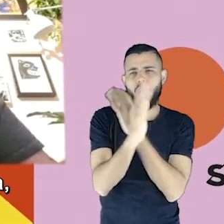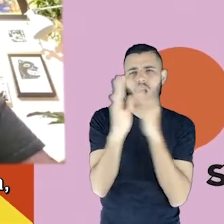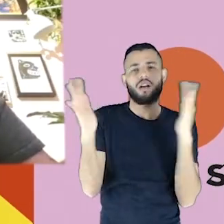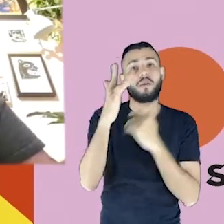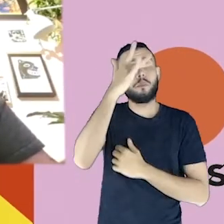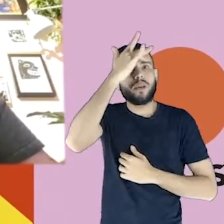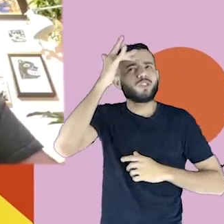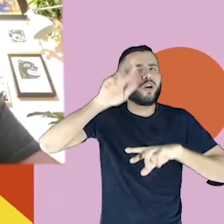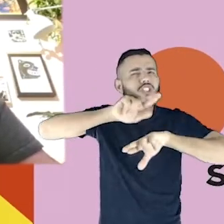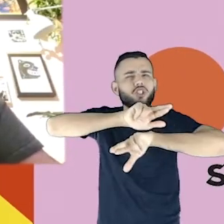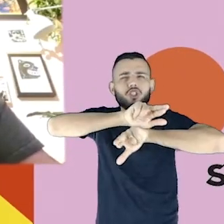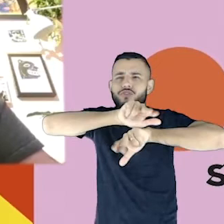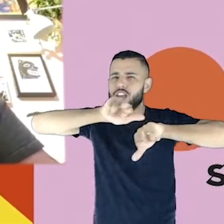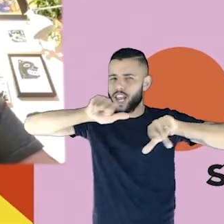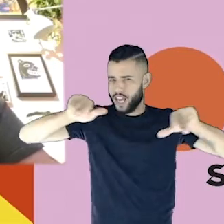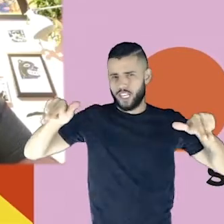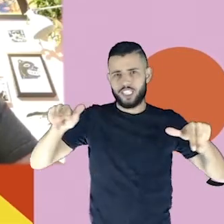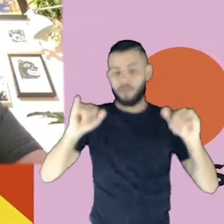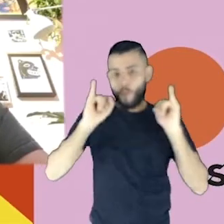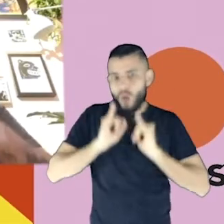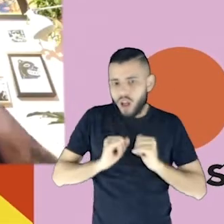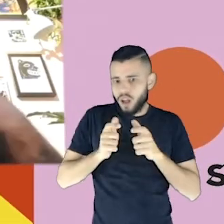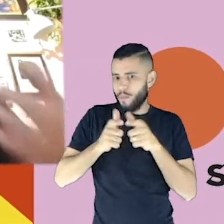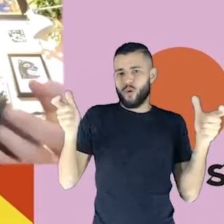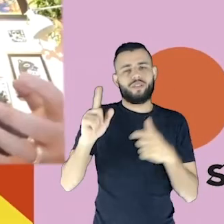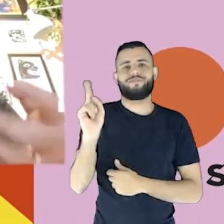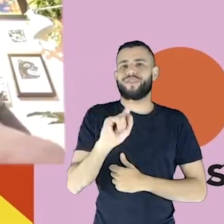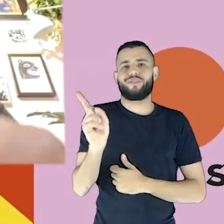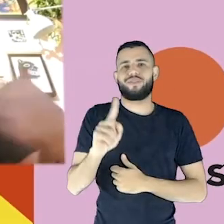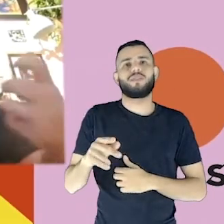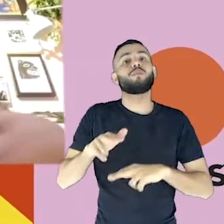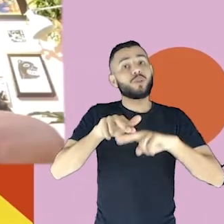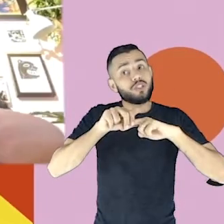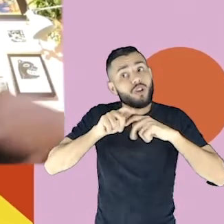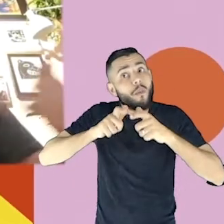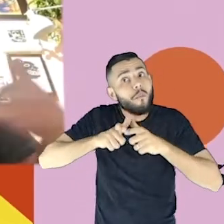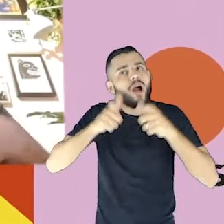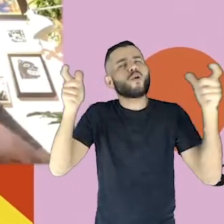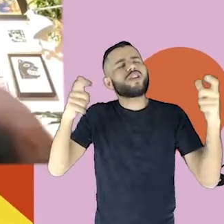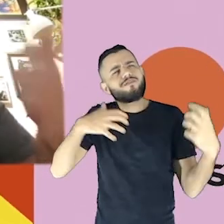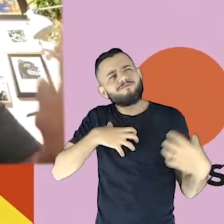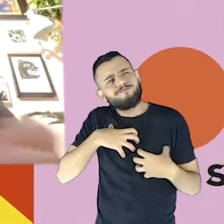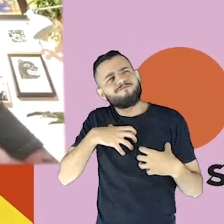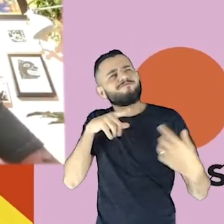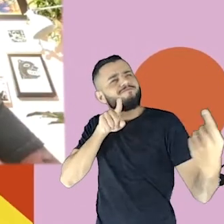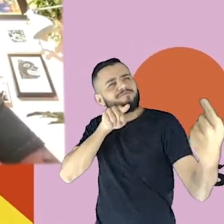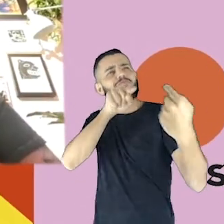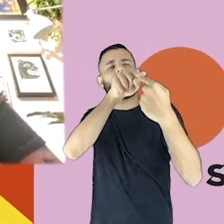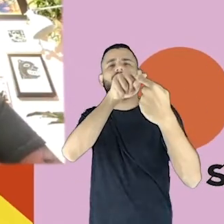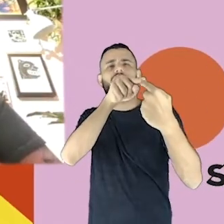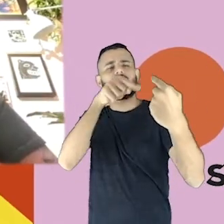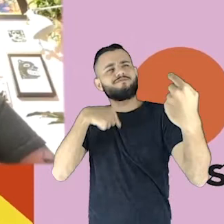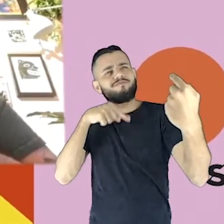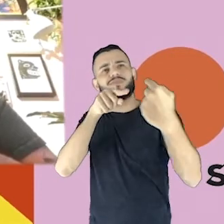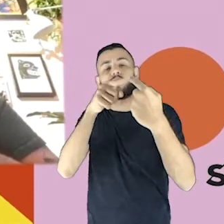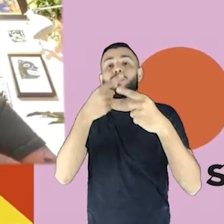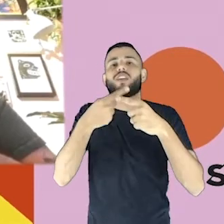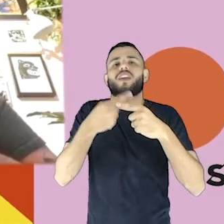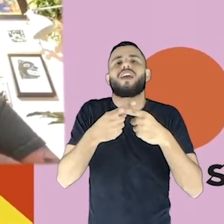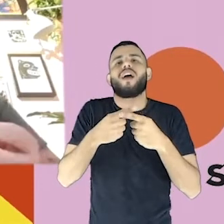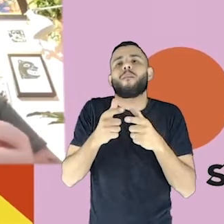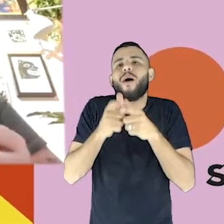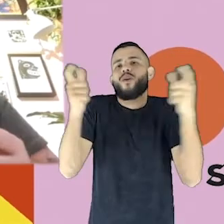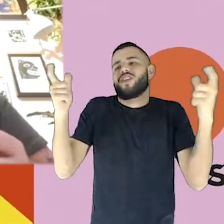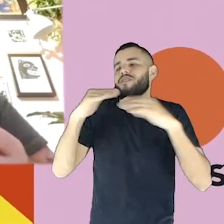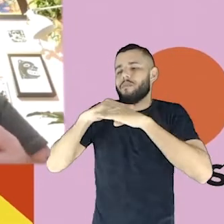absurda, e que aquilo não é a maioria. Então, a maioria, na verdade, se identifica quando vê uma pessoa fora desse padrão, porque a maioria não está nesse